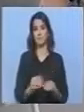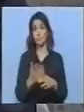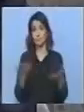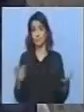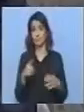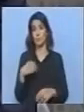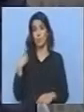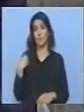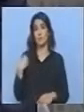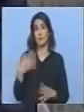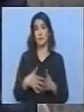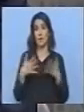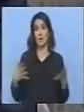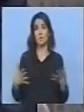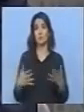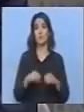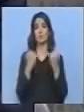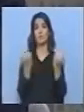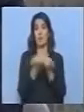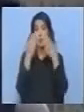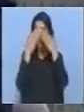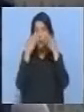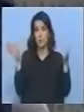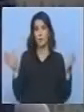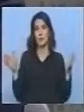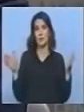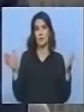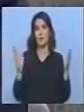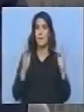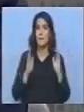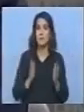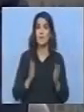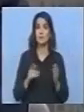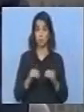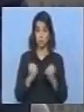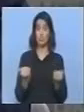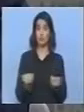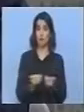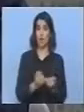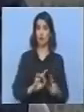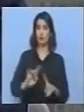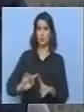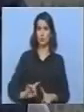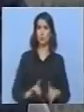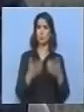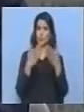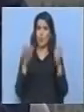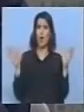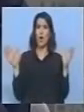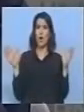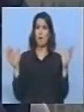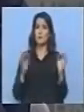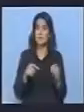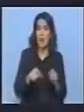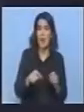grandes preocupações numa sociedade democrática. Tem que haver espaço numa sociedade plural, numa sociedade democrática, para projetos